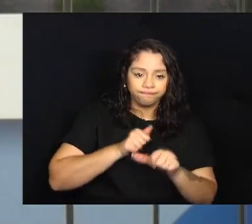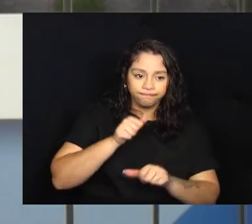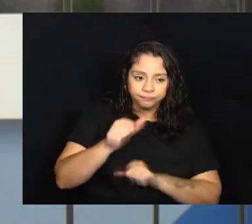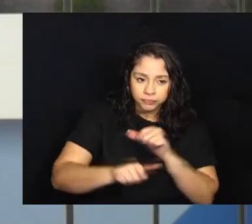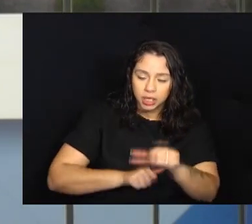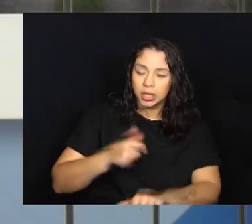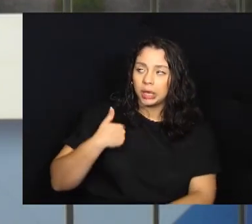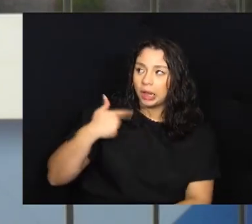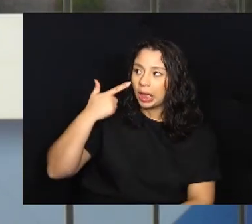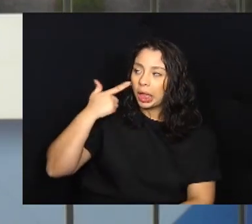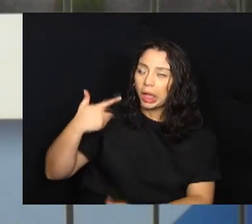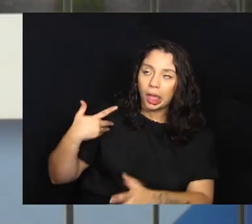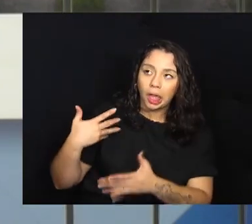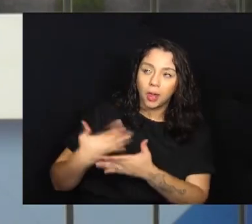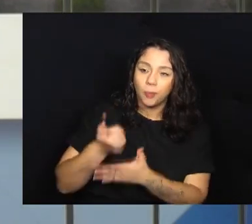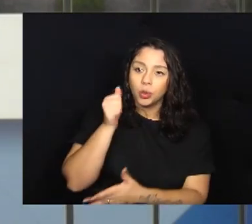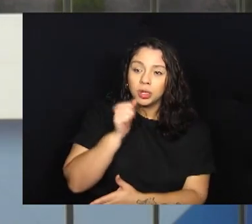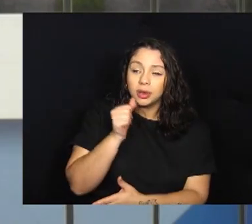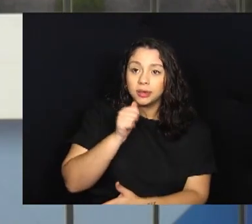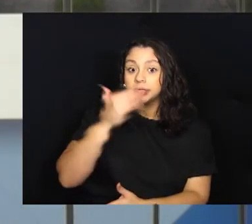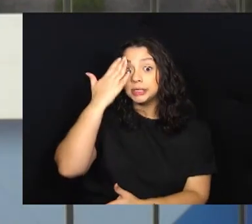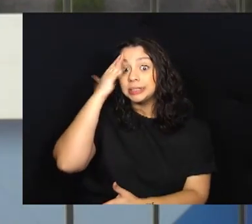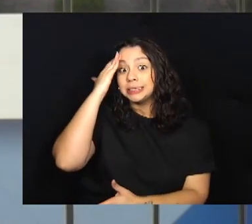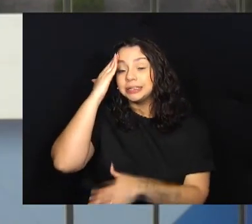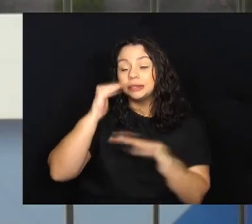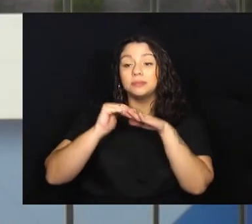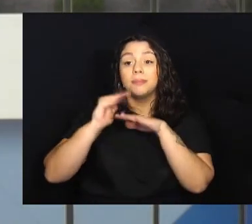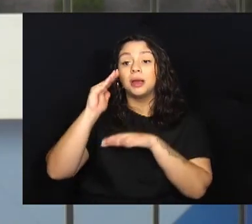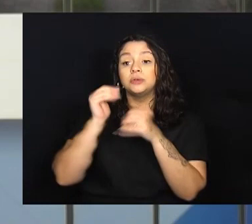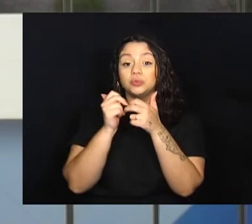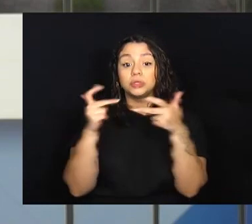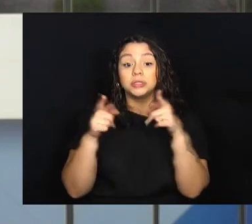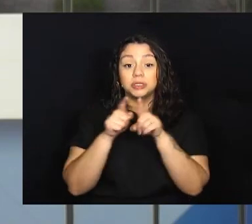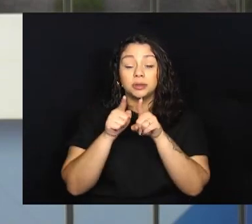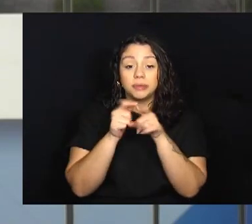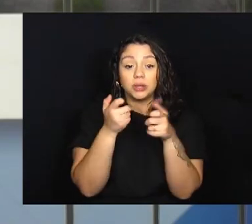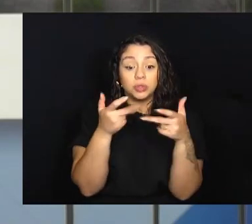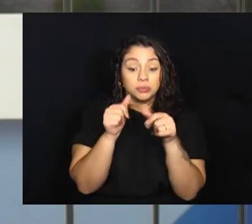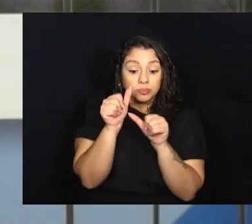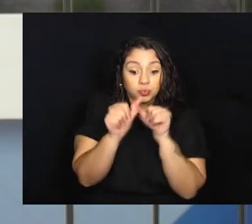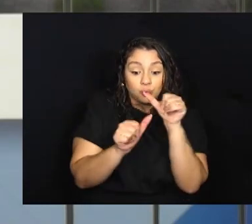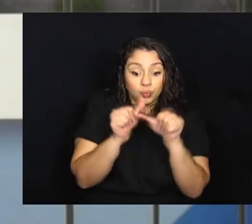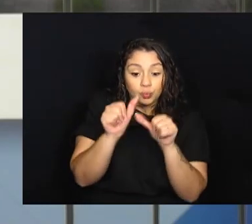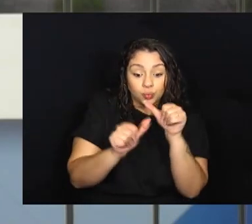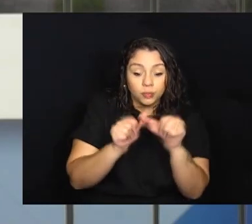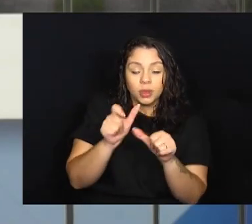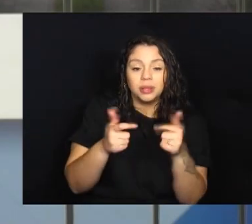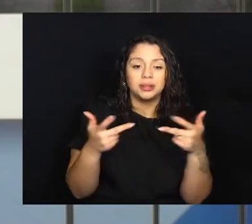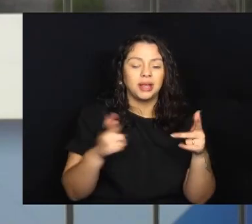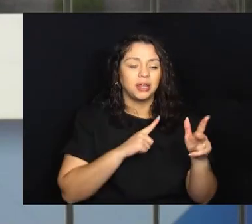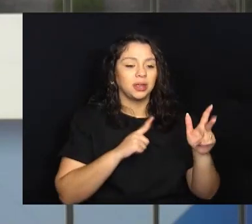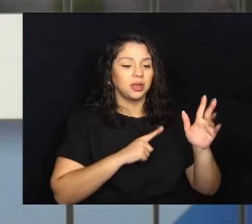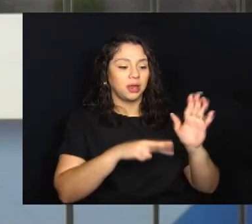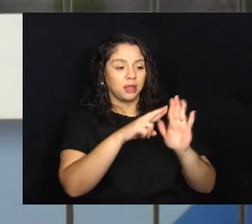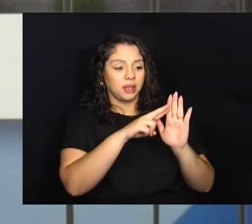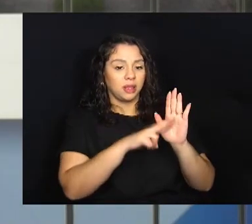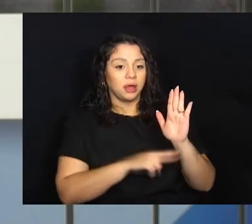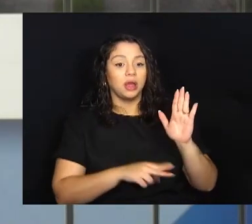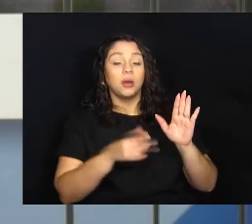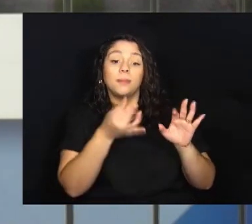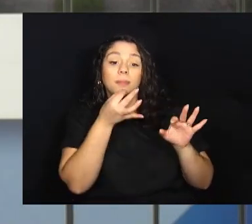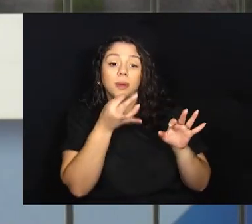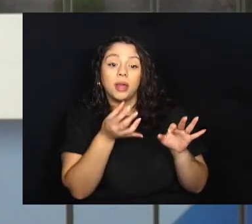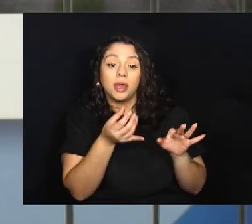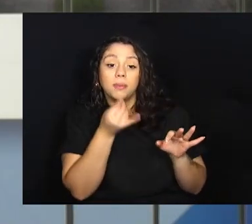estão entendendo mais, estão, inclusive, desconstruindo. Tem muito procedimento que é episiotomia, que é cortar